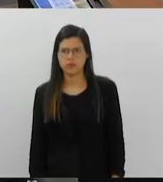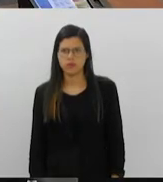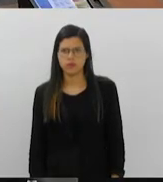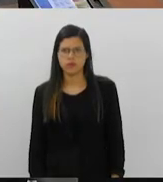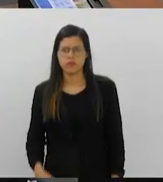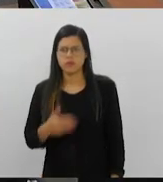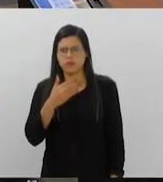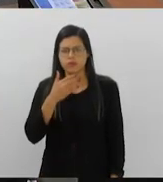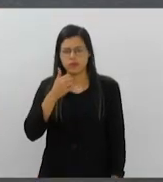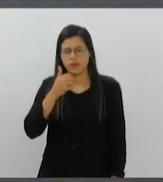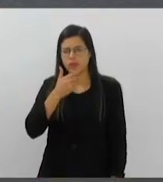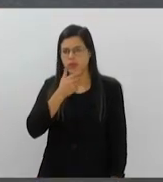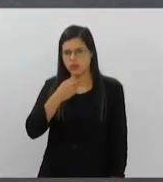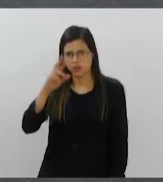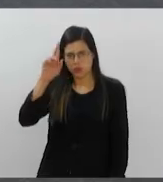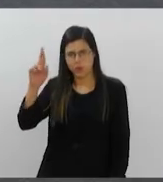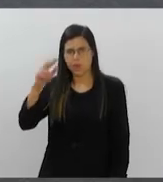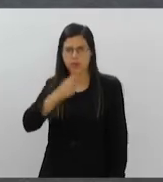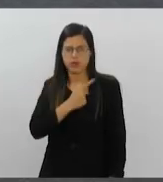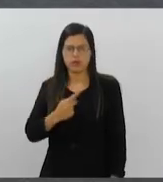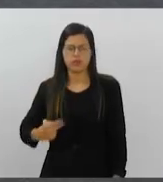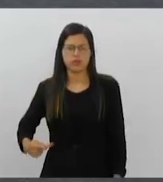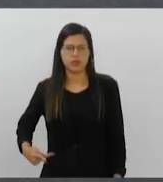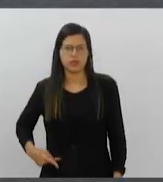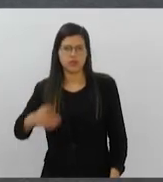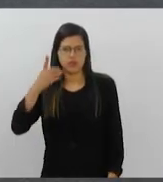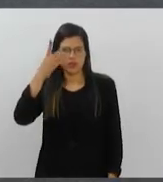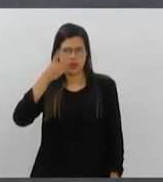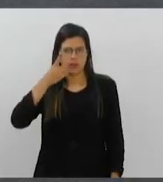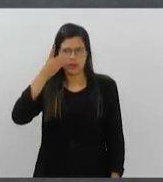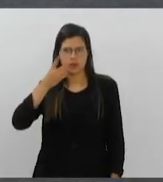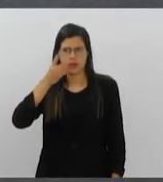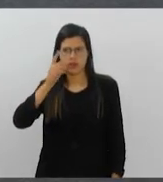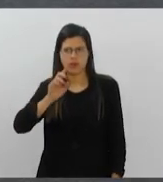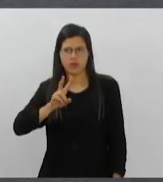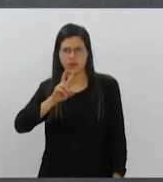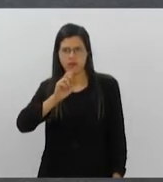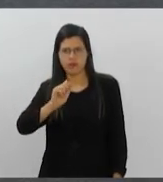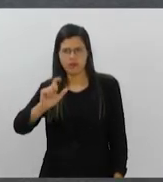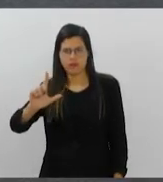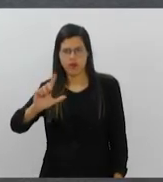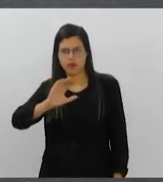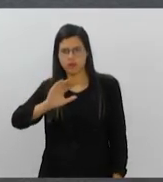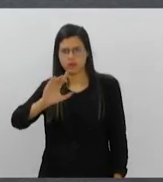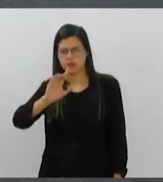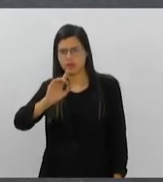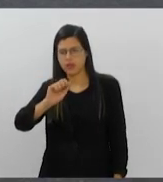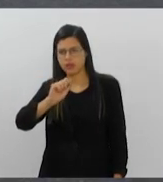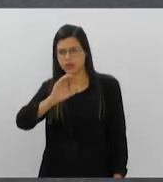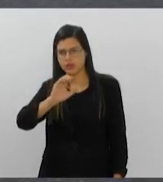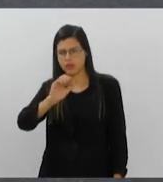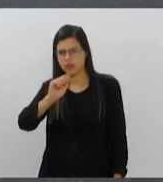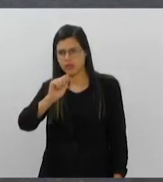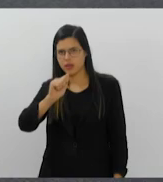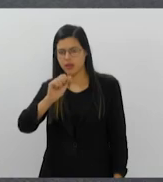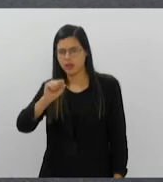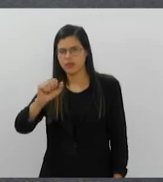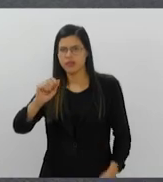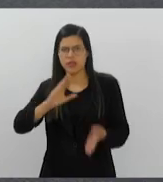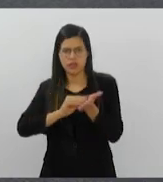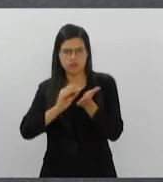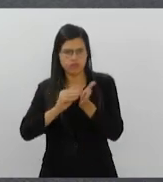Senhor presidente, deputado Valdaceasa, a ata reflete